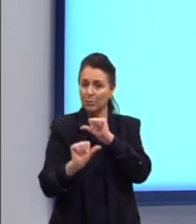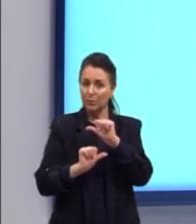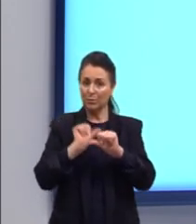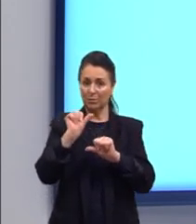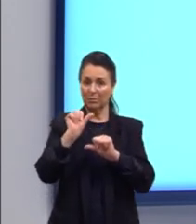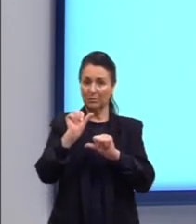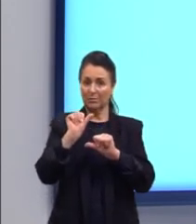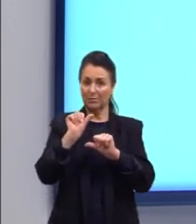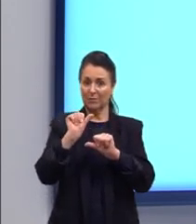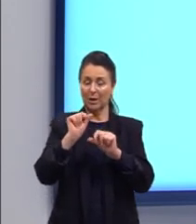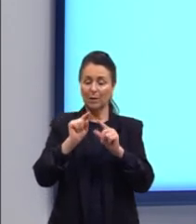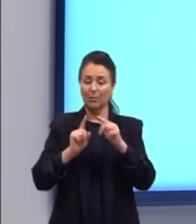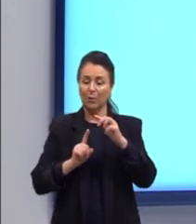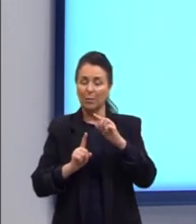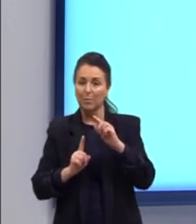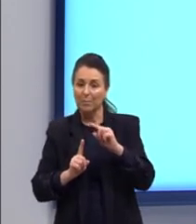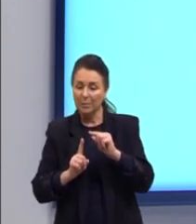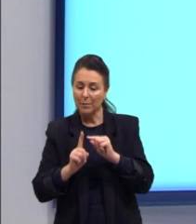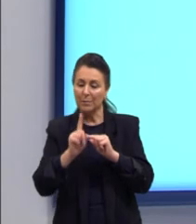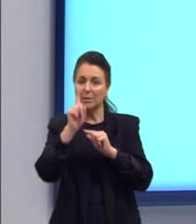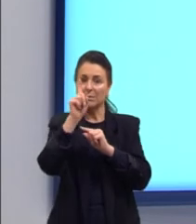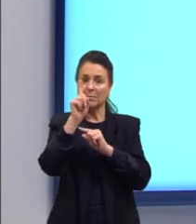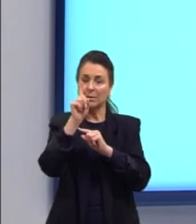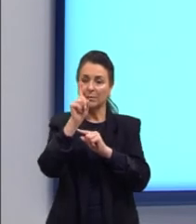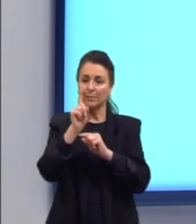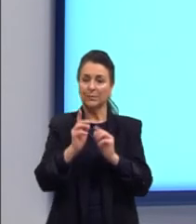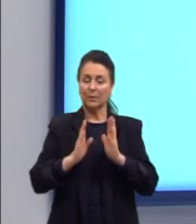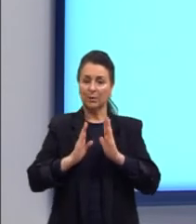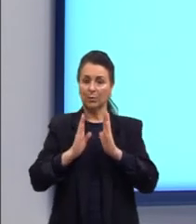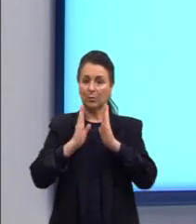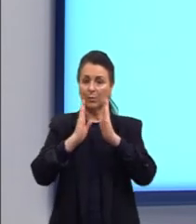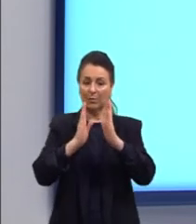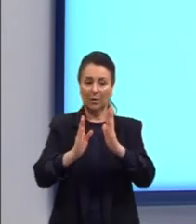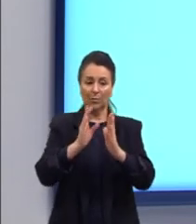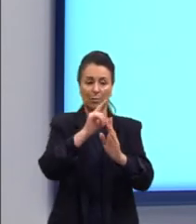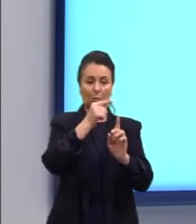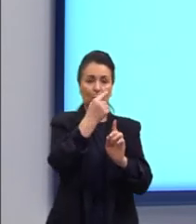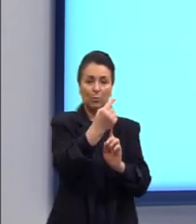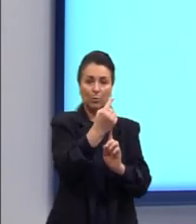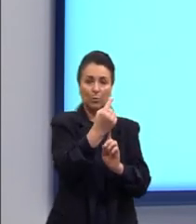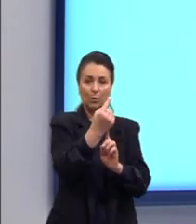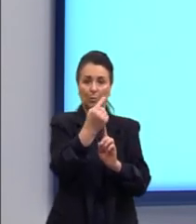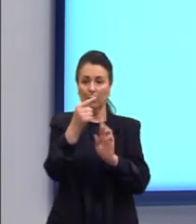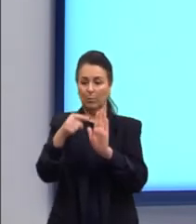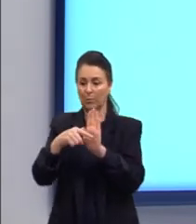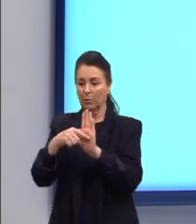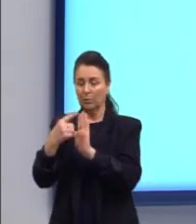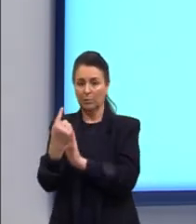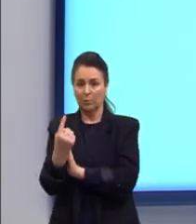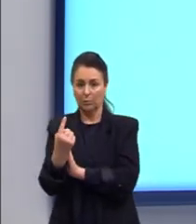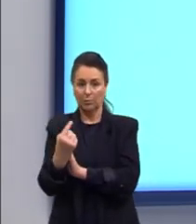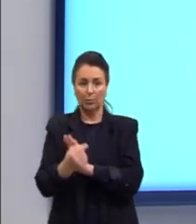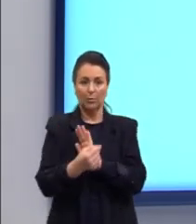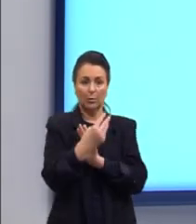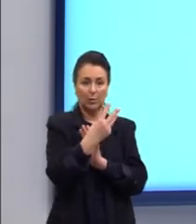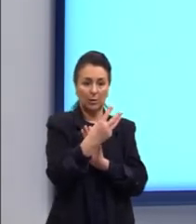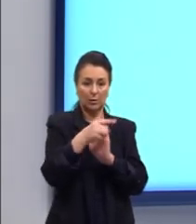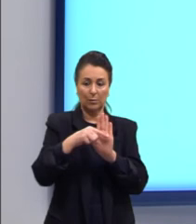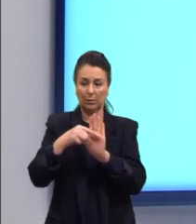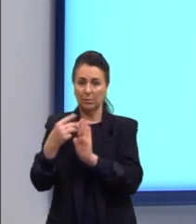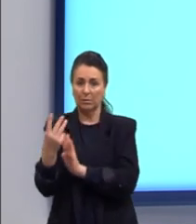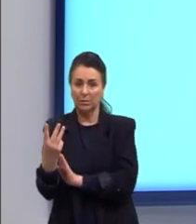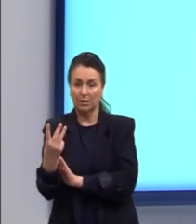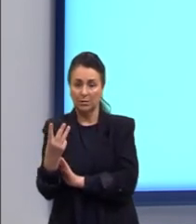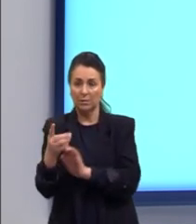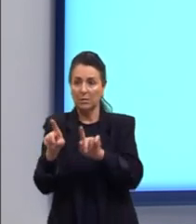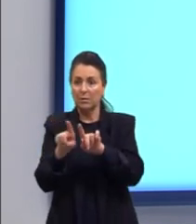porque nós tínhamos sempre o intervalo que ia de 1 a menos um ou no exercício anterior né de três a menos três mas